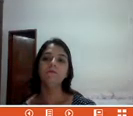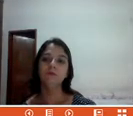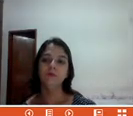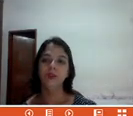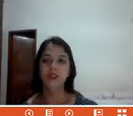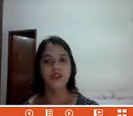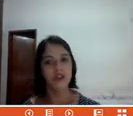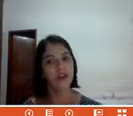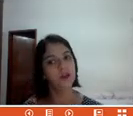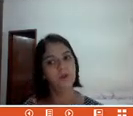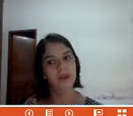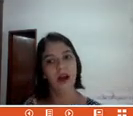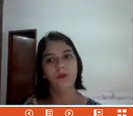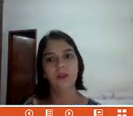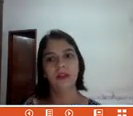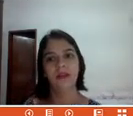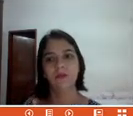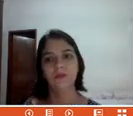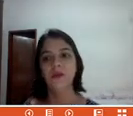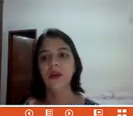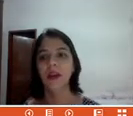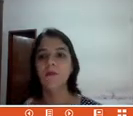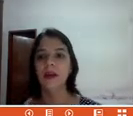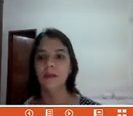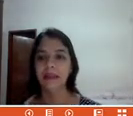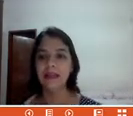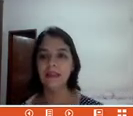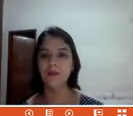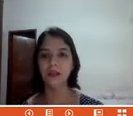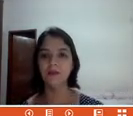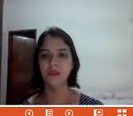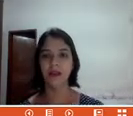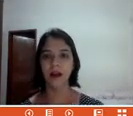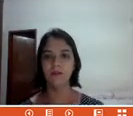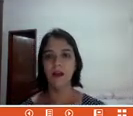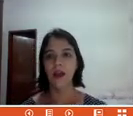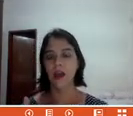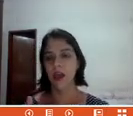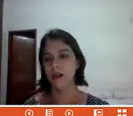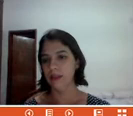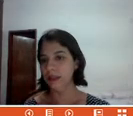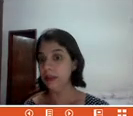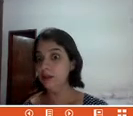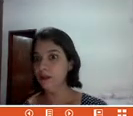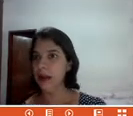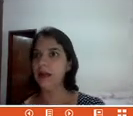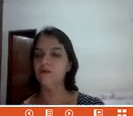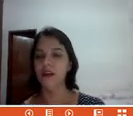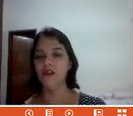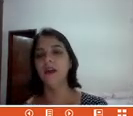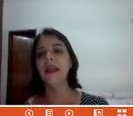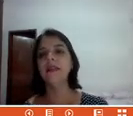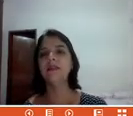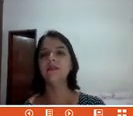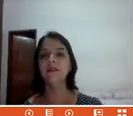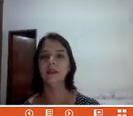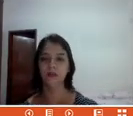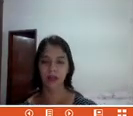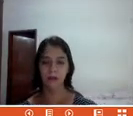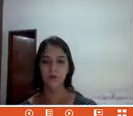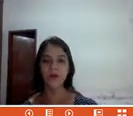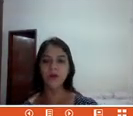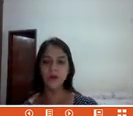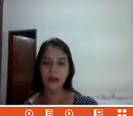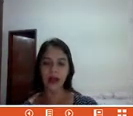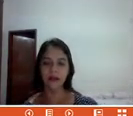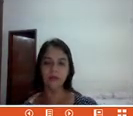que distingue uma da outra. Por quê? Porque apesar de ser o mesmo sinal, elas têm significados bem diferentes. Então, nós temos que